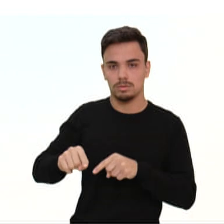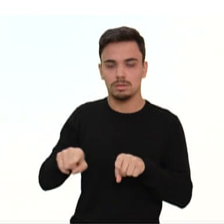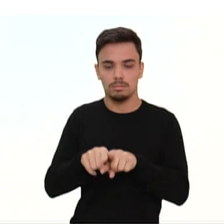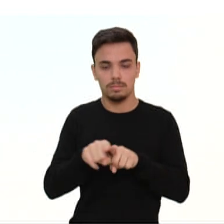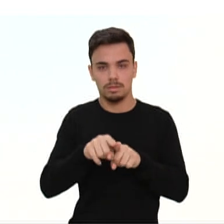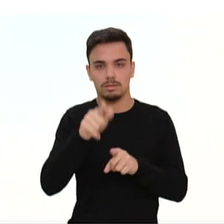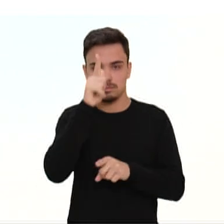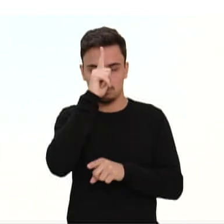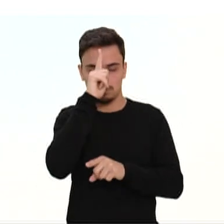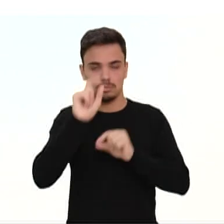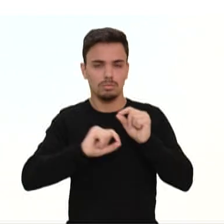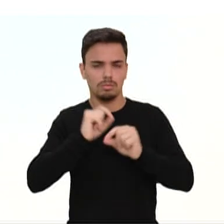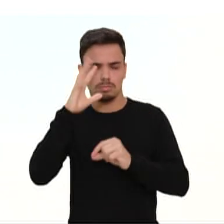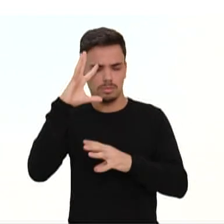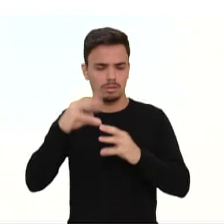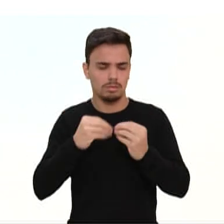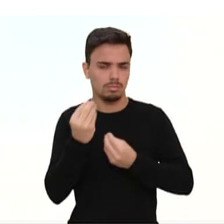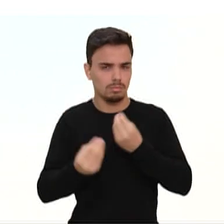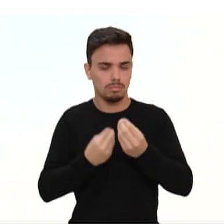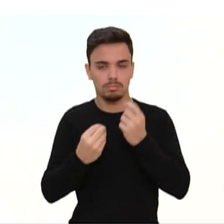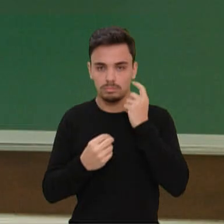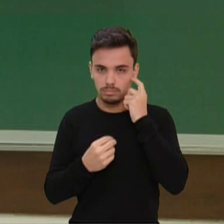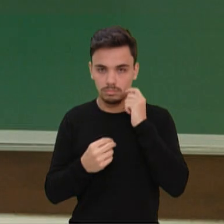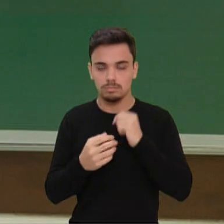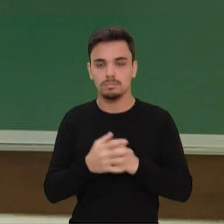Então vamos entender brevemente isso. Em